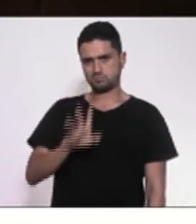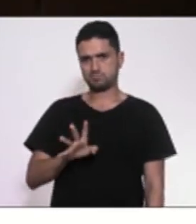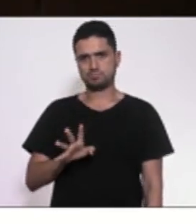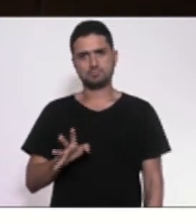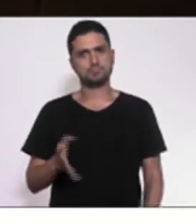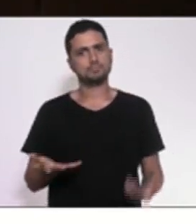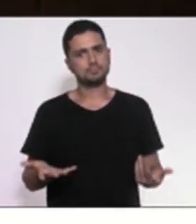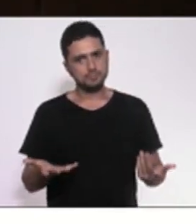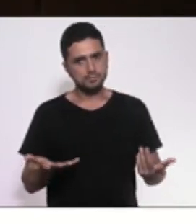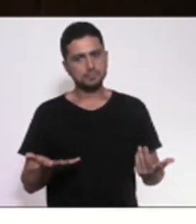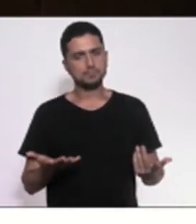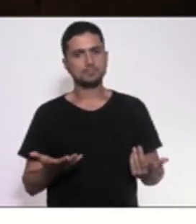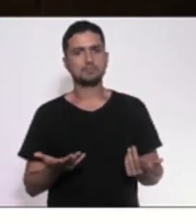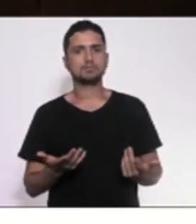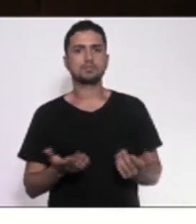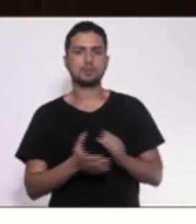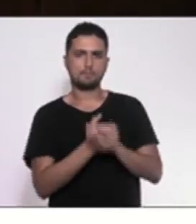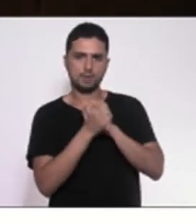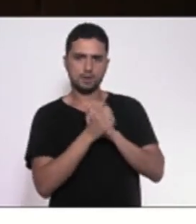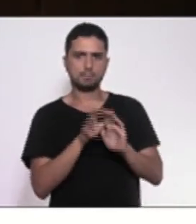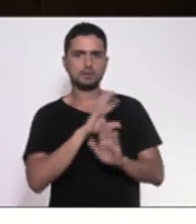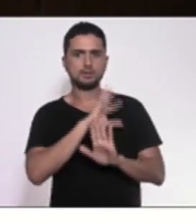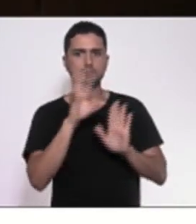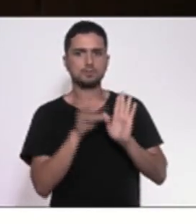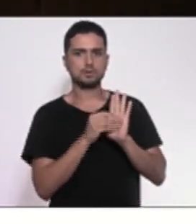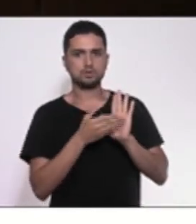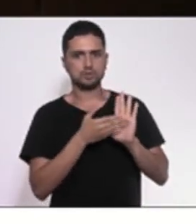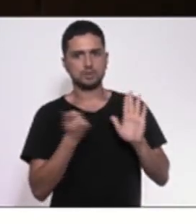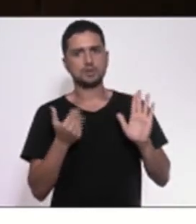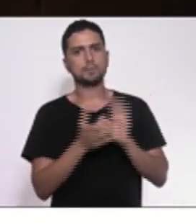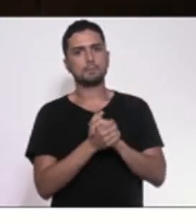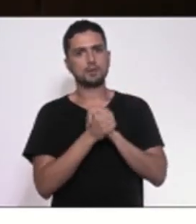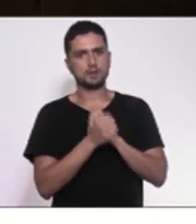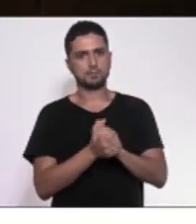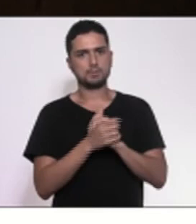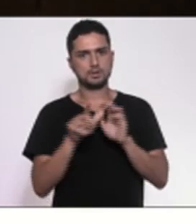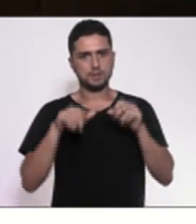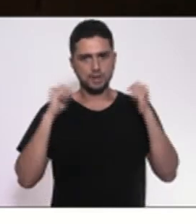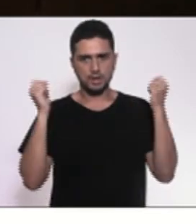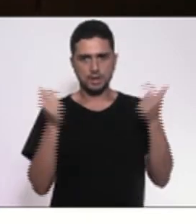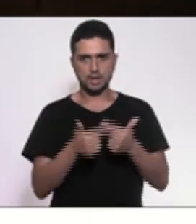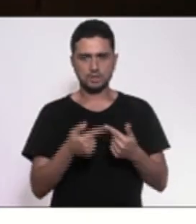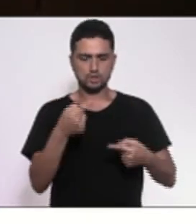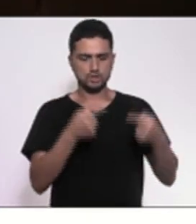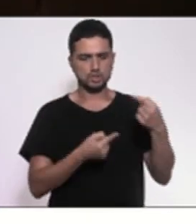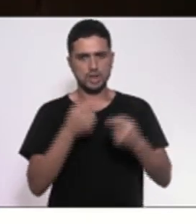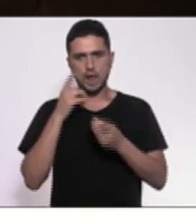Então, retirei as emendas, parabéns ao projeto, meritório, parabéns a essa casa que tem promovido